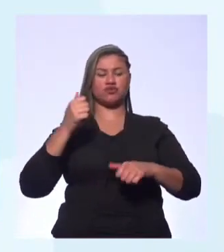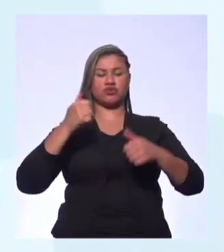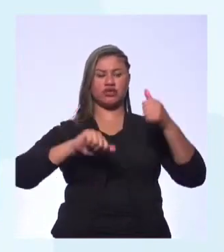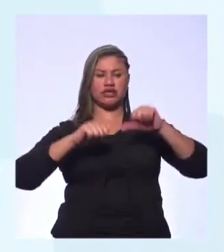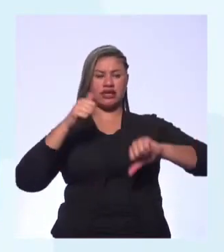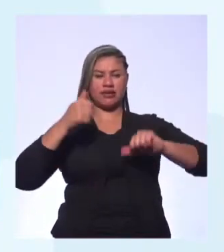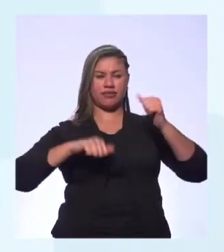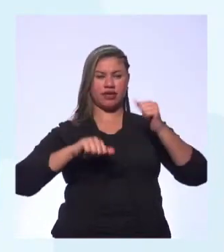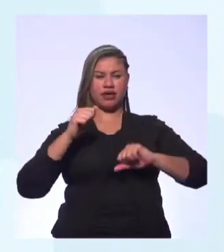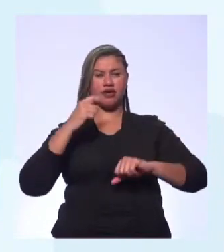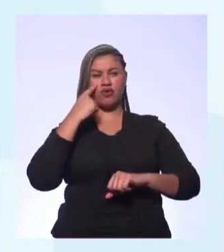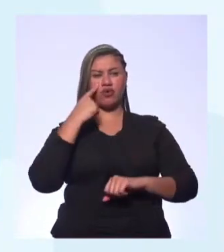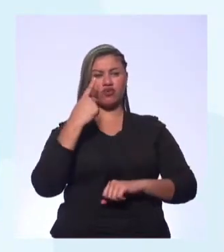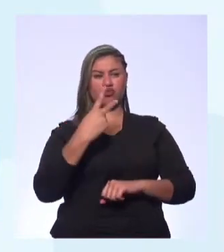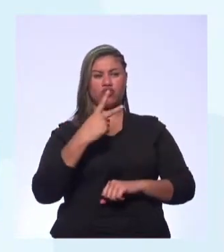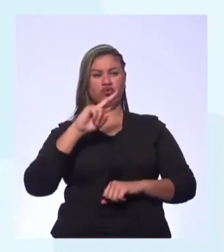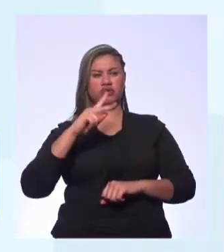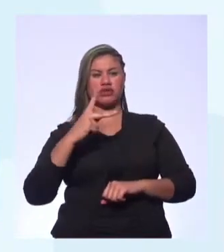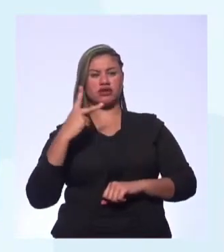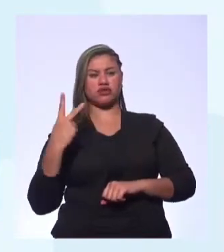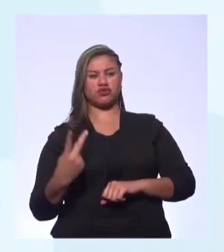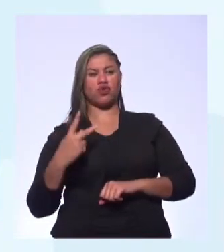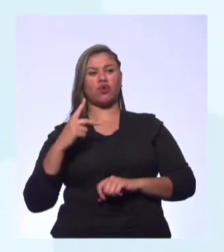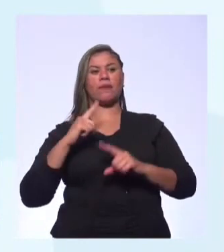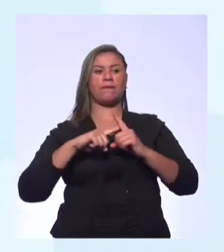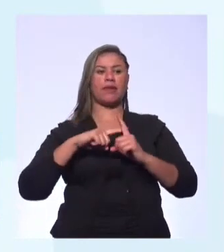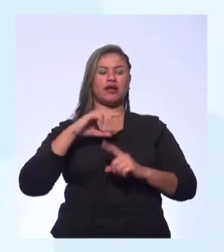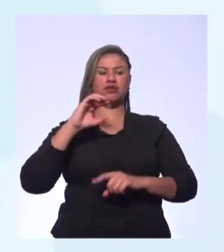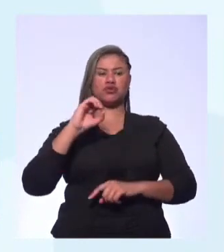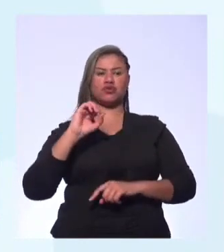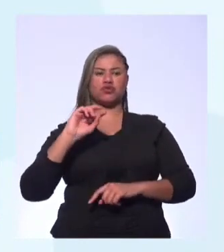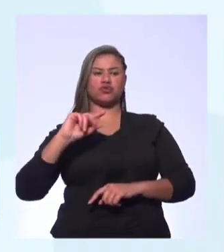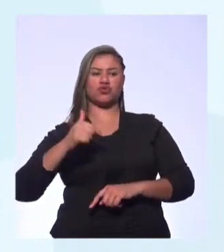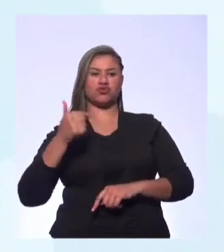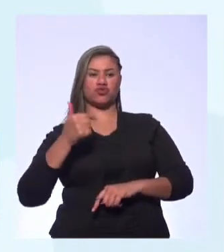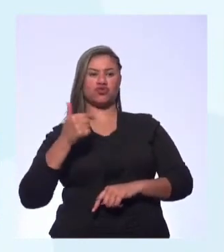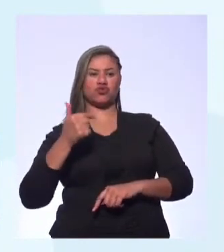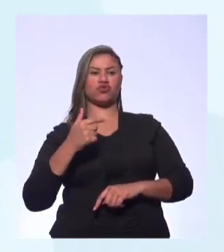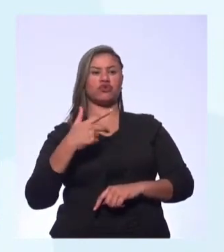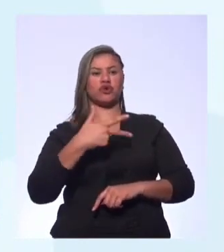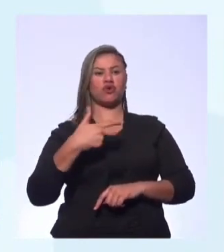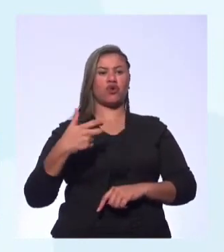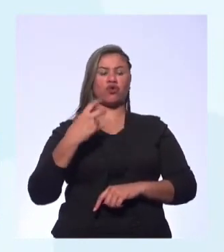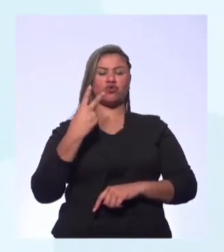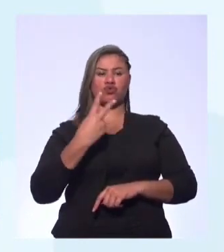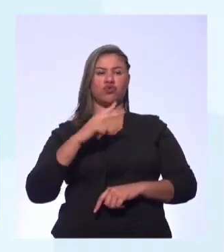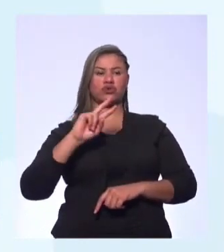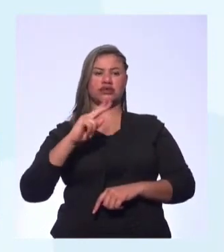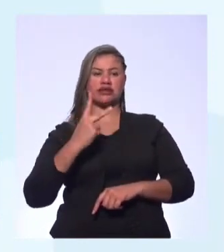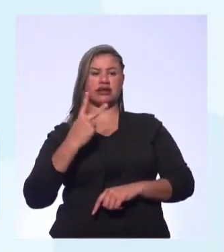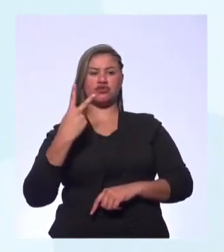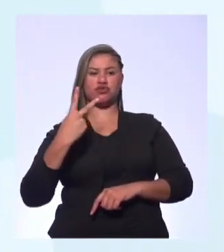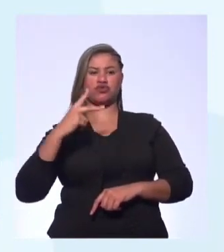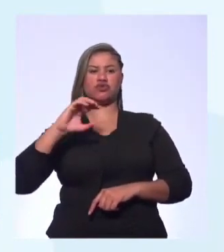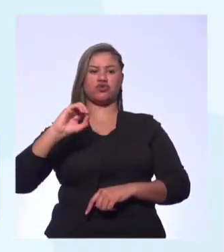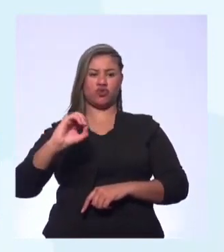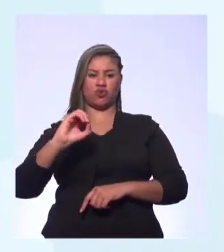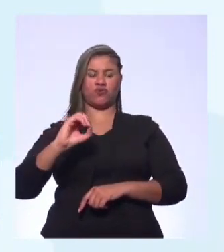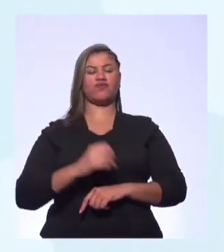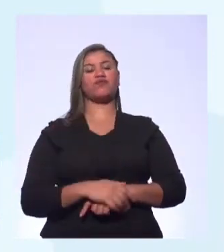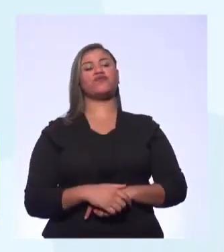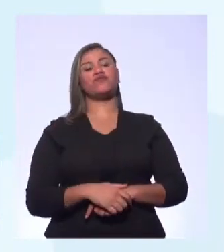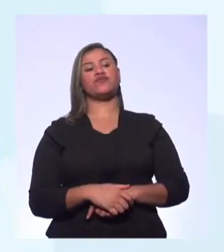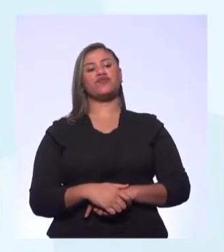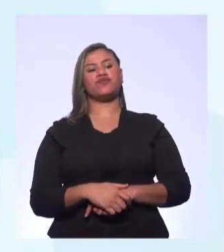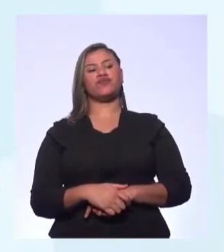lá 2H2 mais O2, que vai me dar o quê? 2H2O. Vamos ver como é essa reação química.